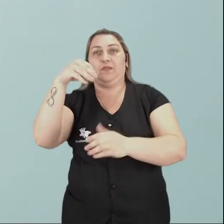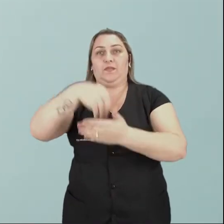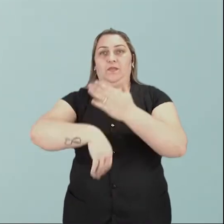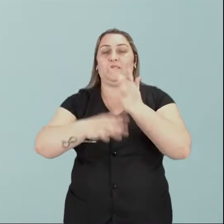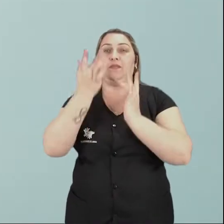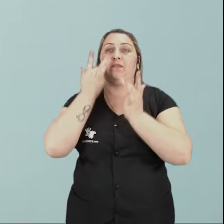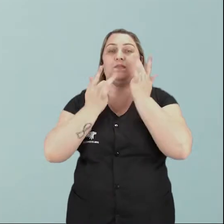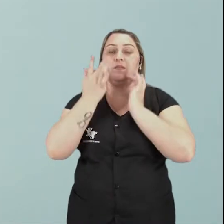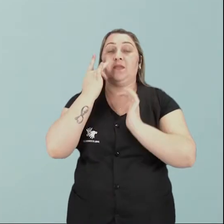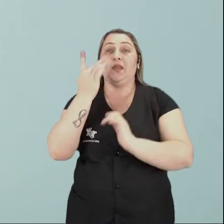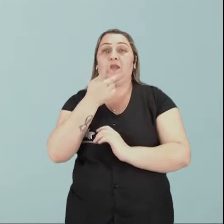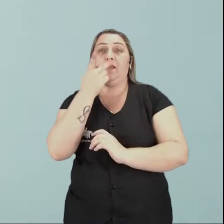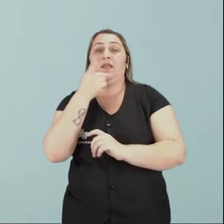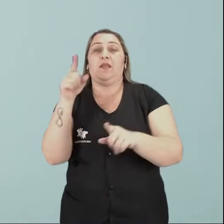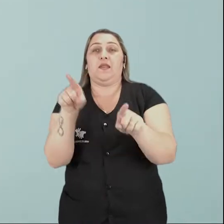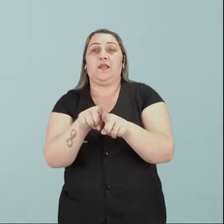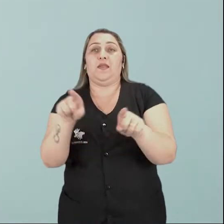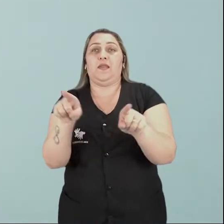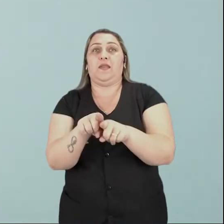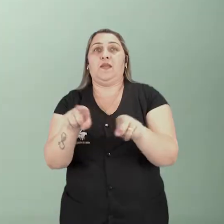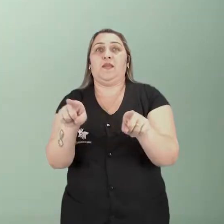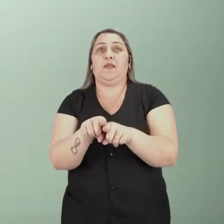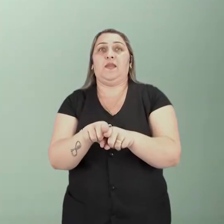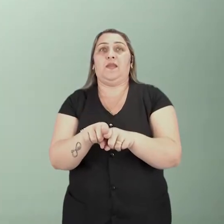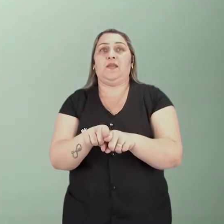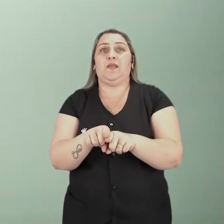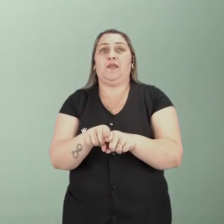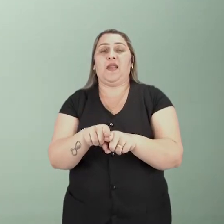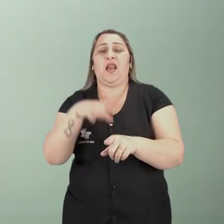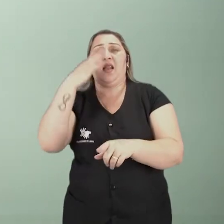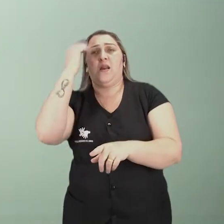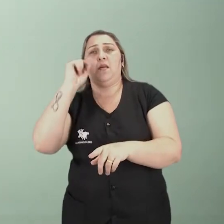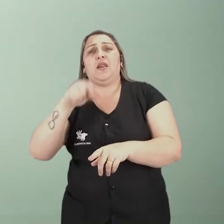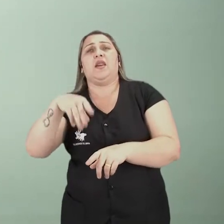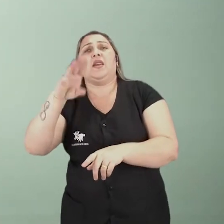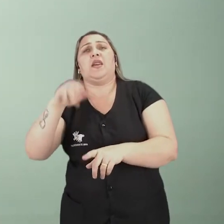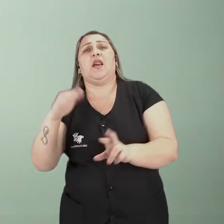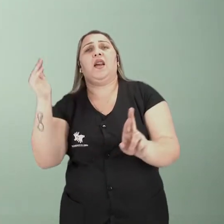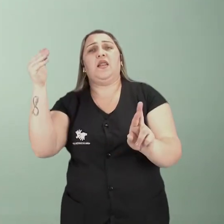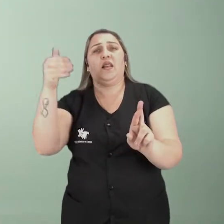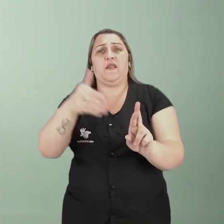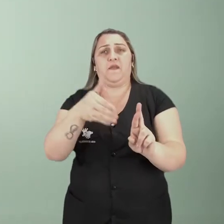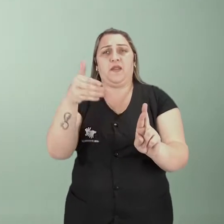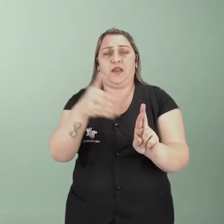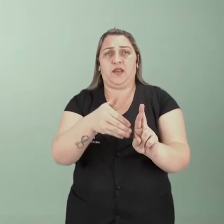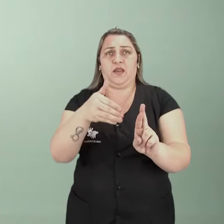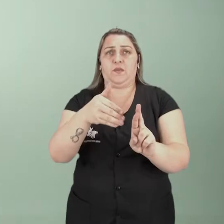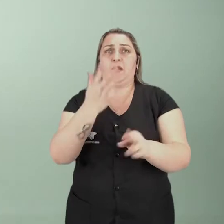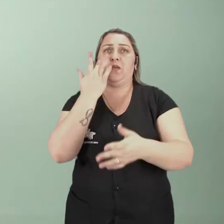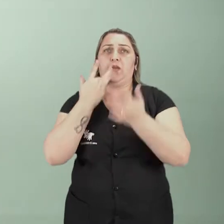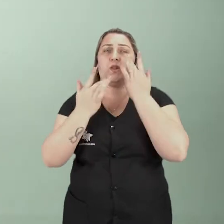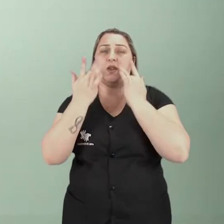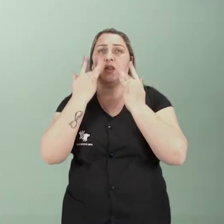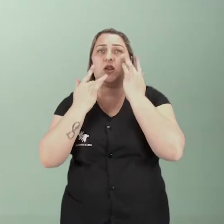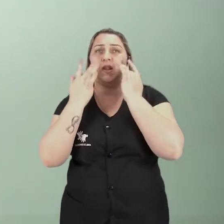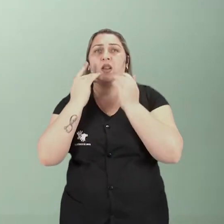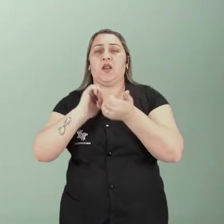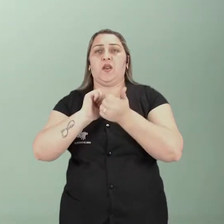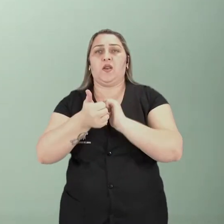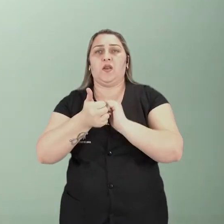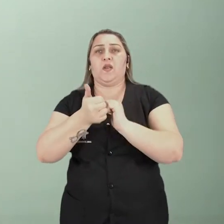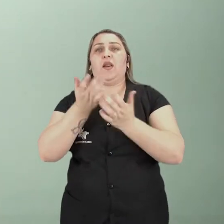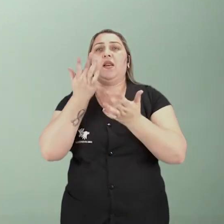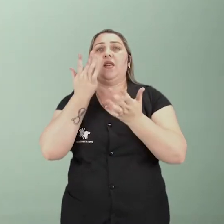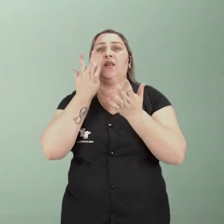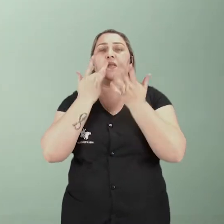teatro. Vamos falar um pouco sobre Viola Spolin, saber quem é essa referência para o teatro, jogos